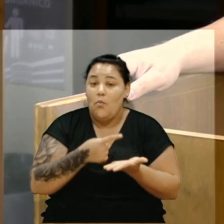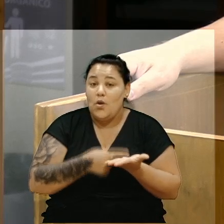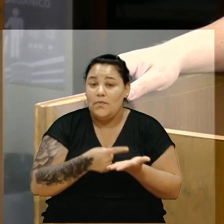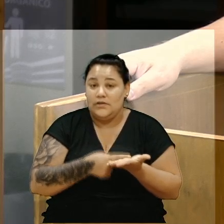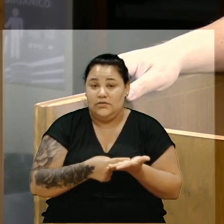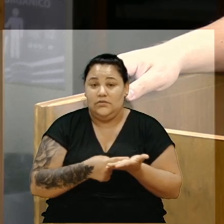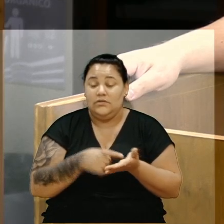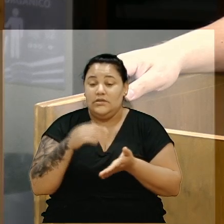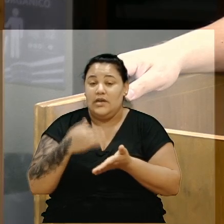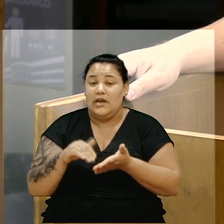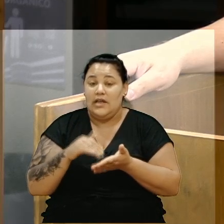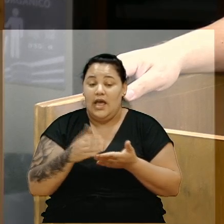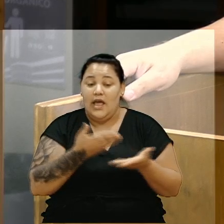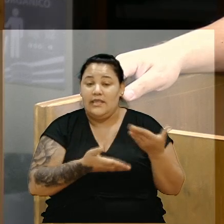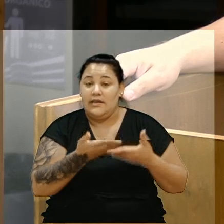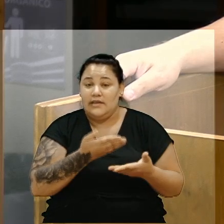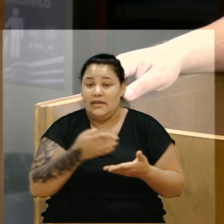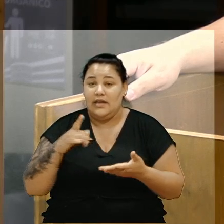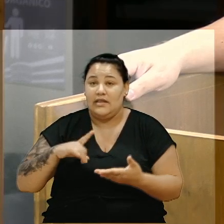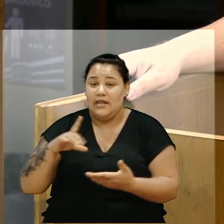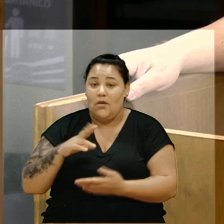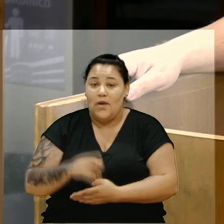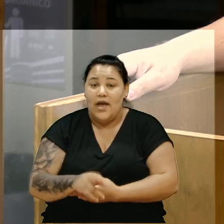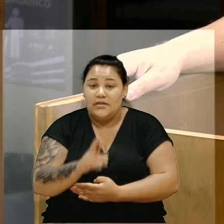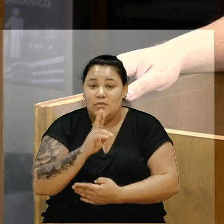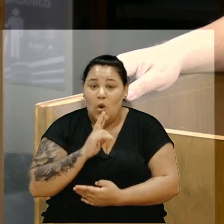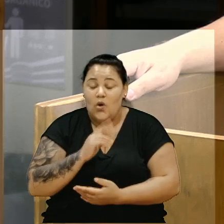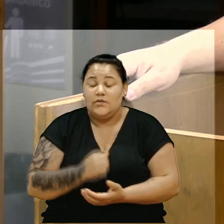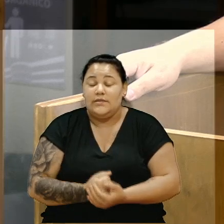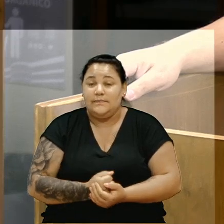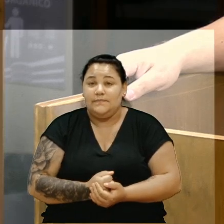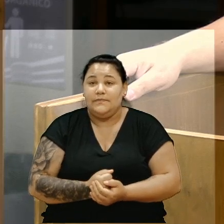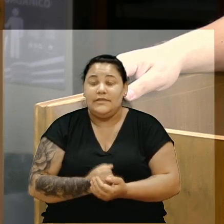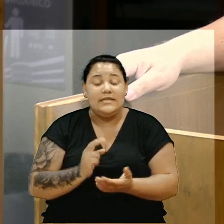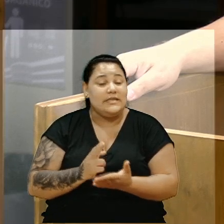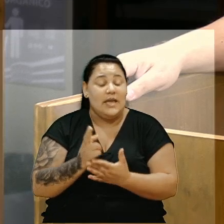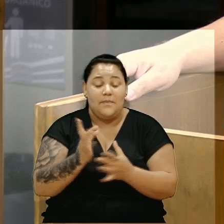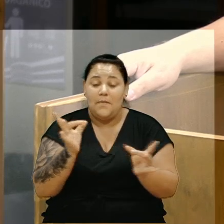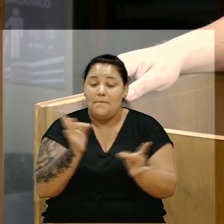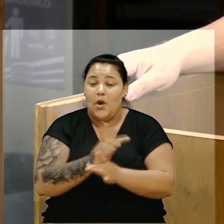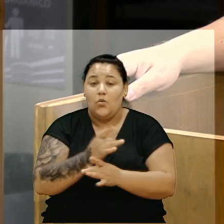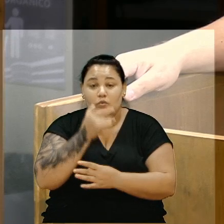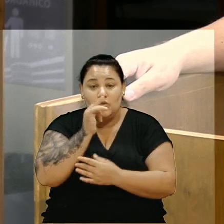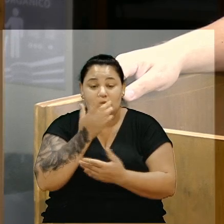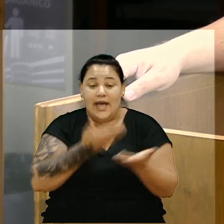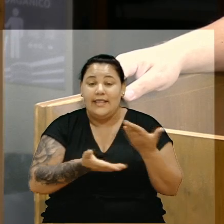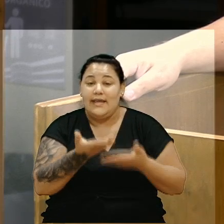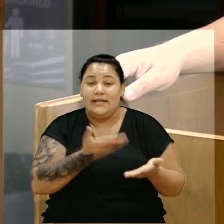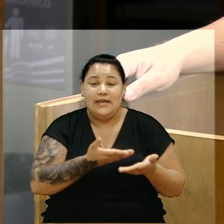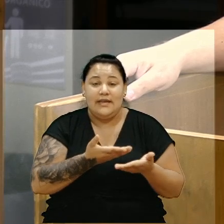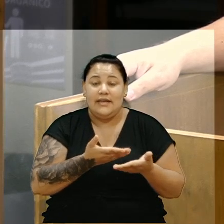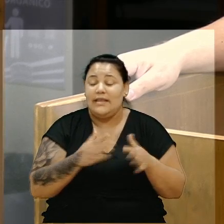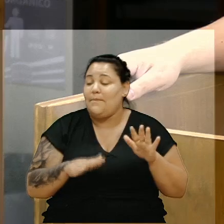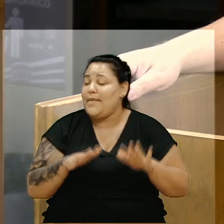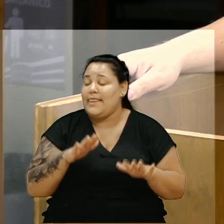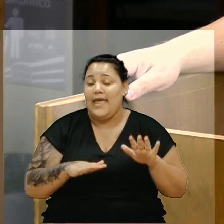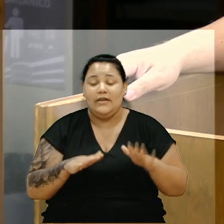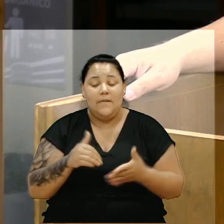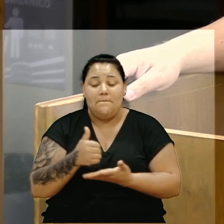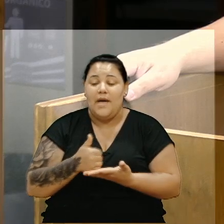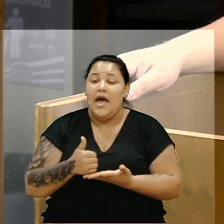atendê-los, a dar retorno, e sempre estar prontos a atender, independente se é base ou se é